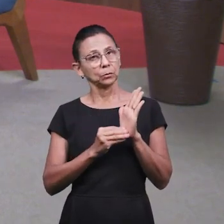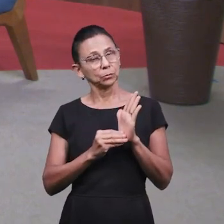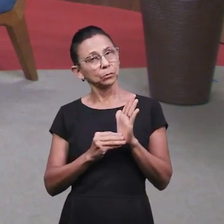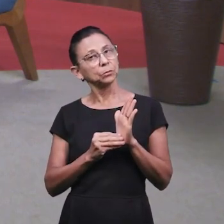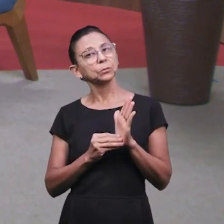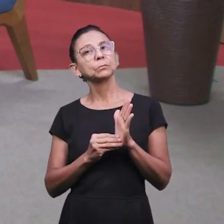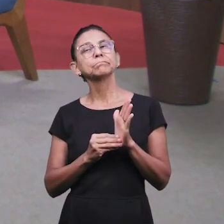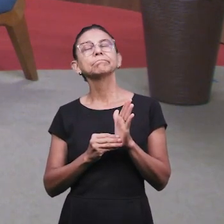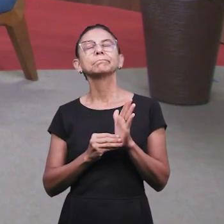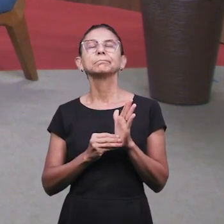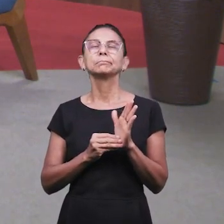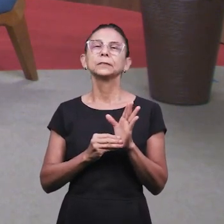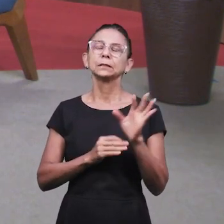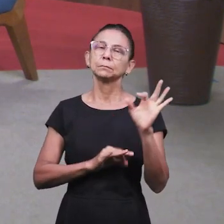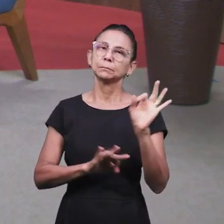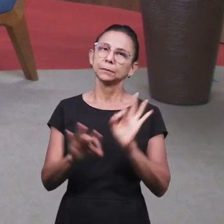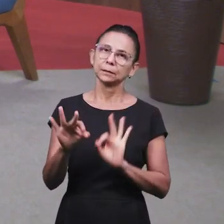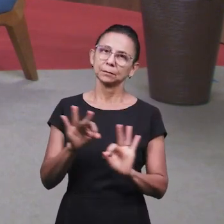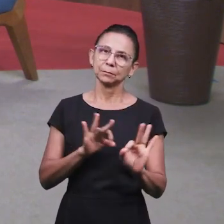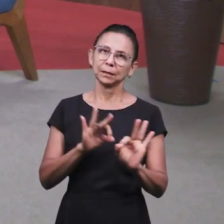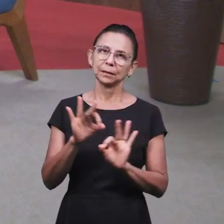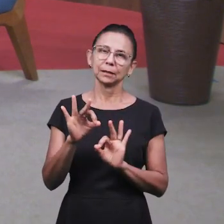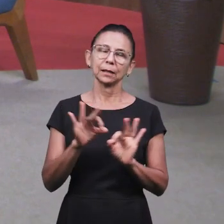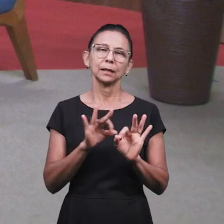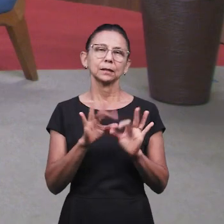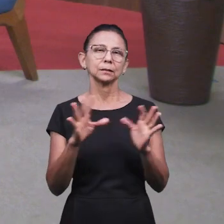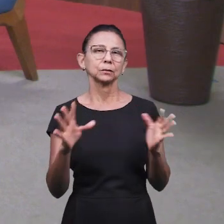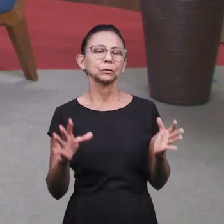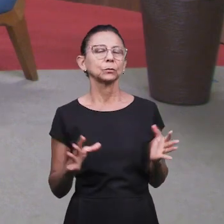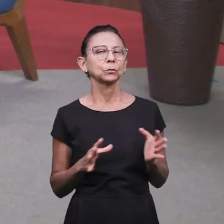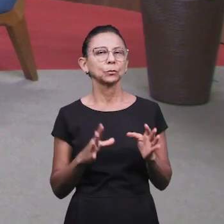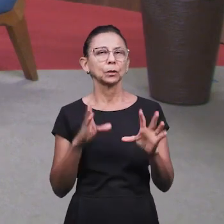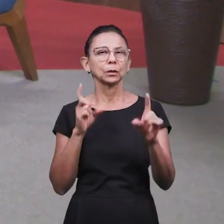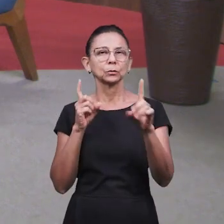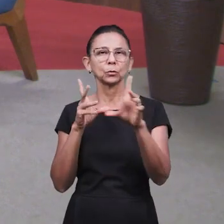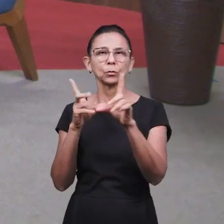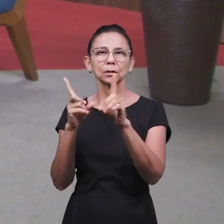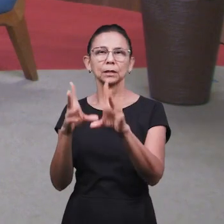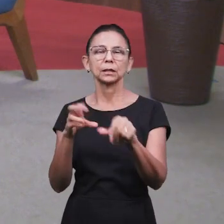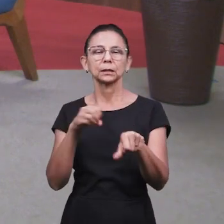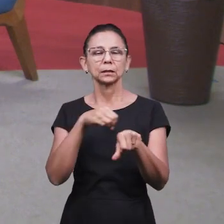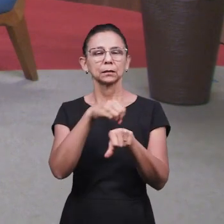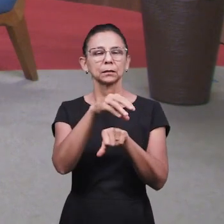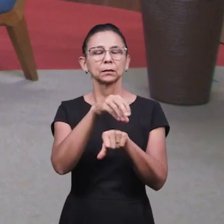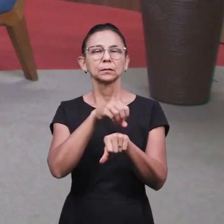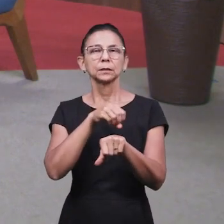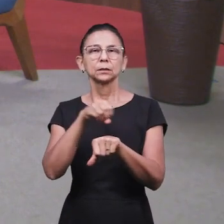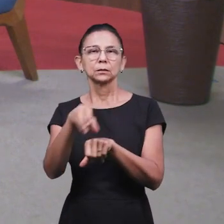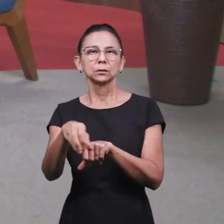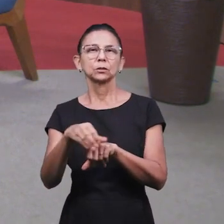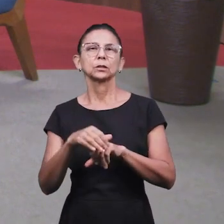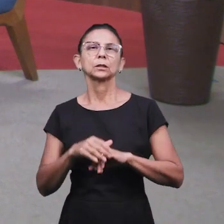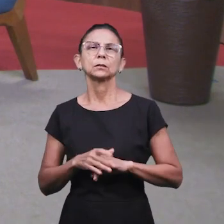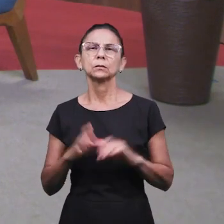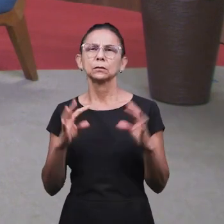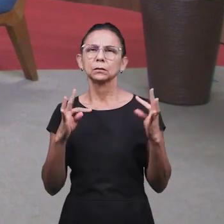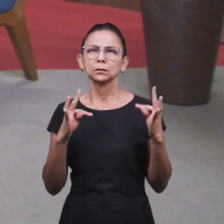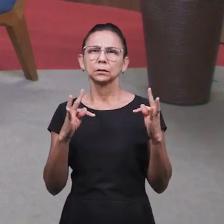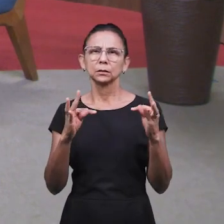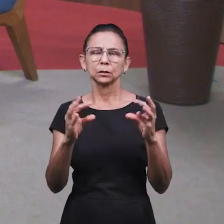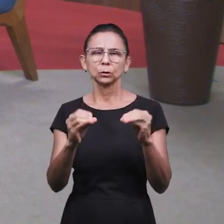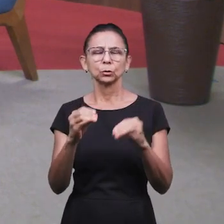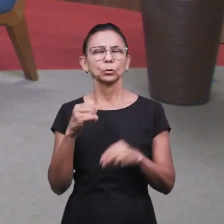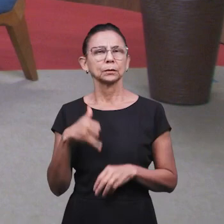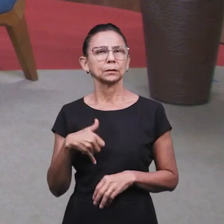hoje, um conteúdo que é feito com a transmissão da doutrina em diversos quadros para todas